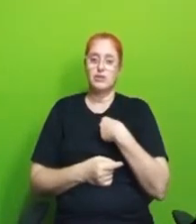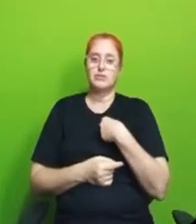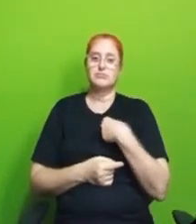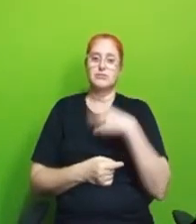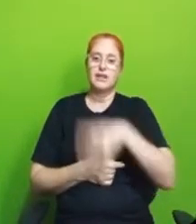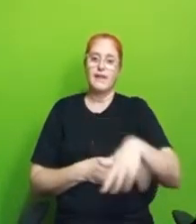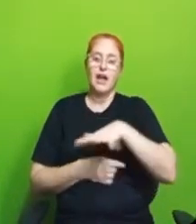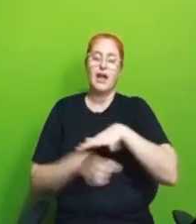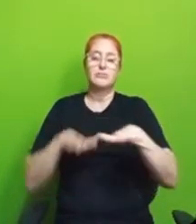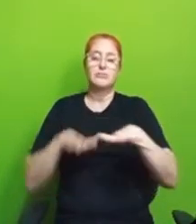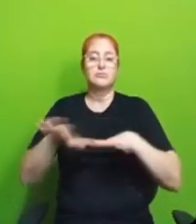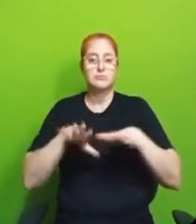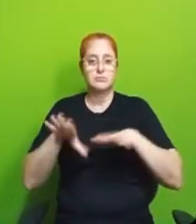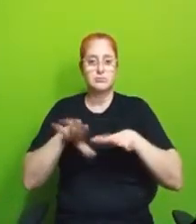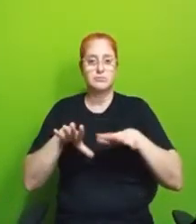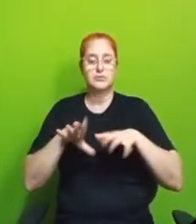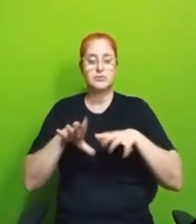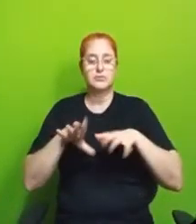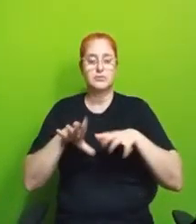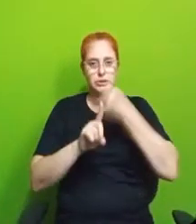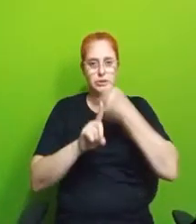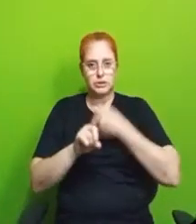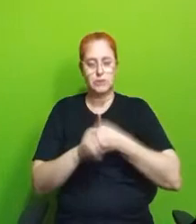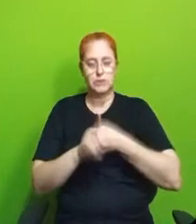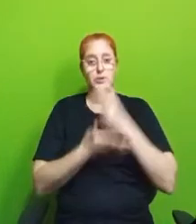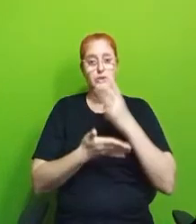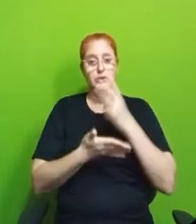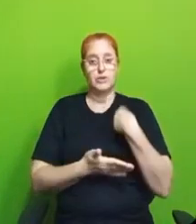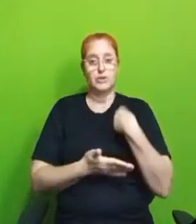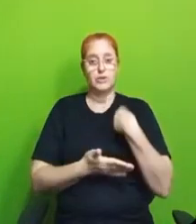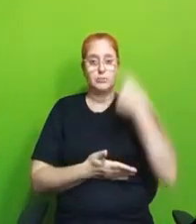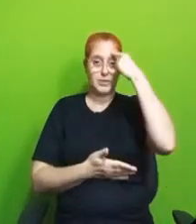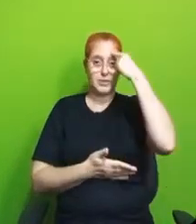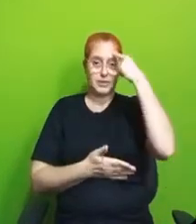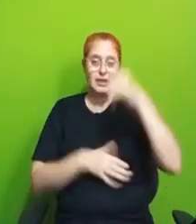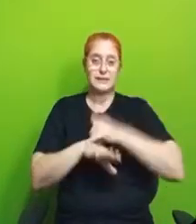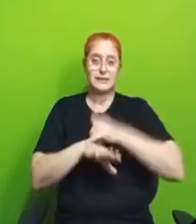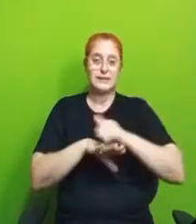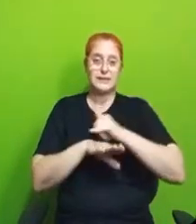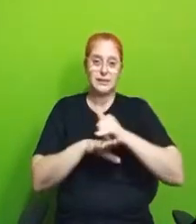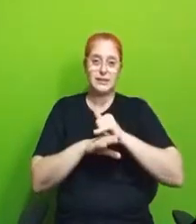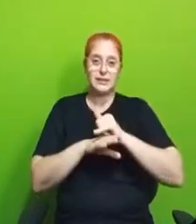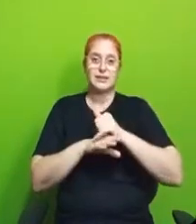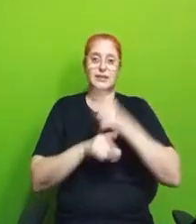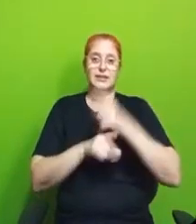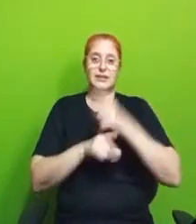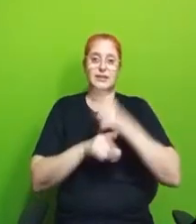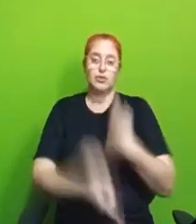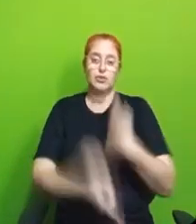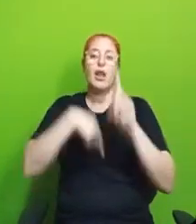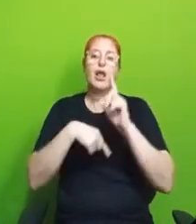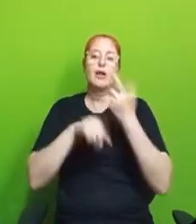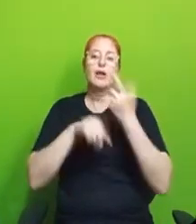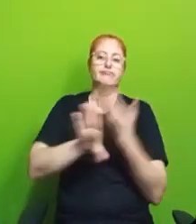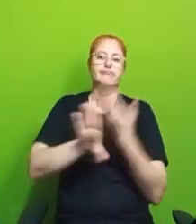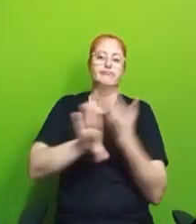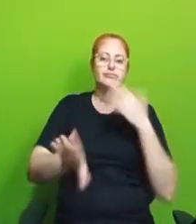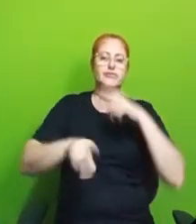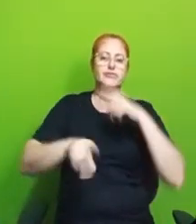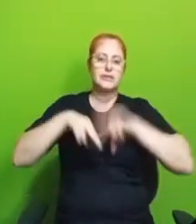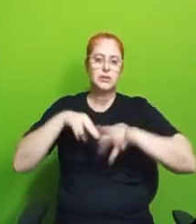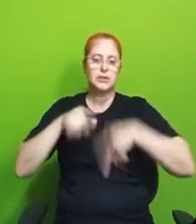movimentos, batalhamos para manter, para a gente poder pensar mecanismos de superação da divisão sexual do trabalho que esses